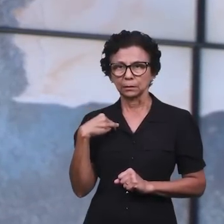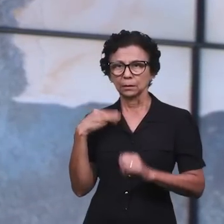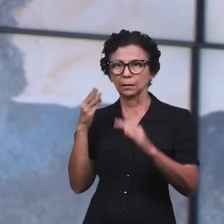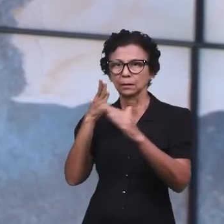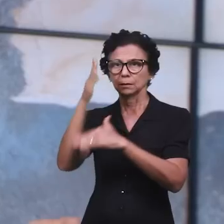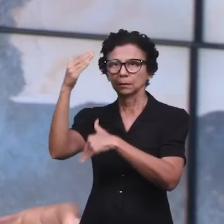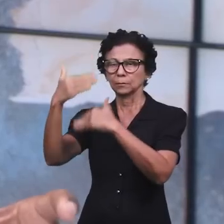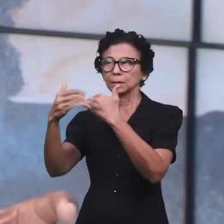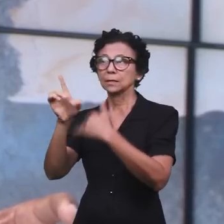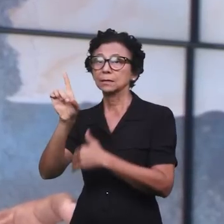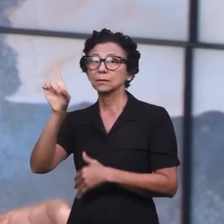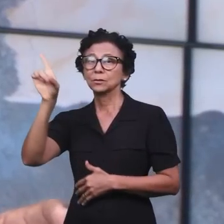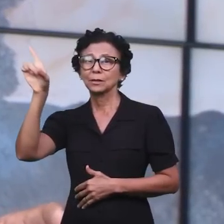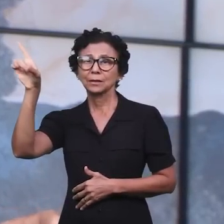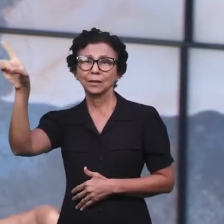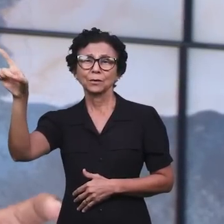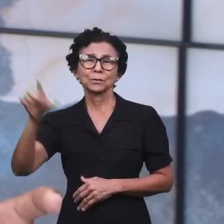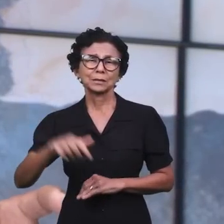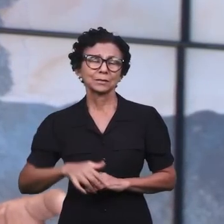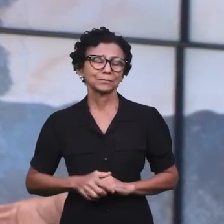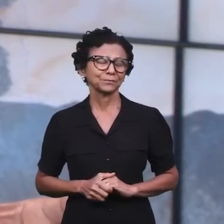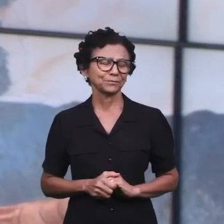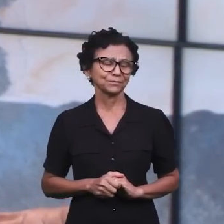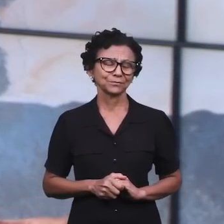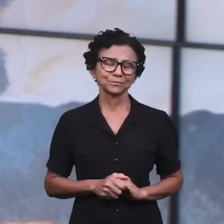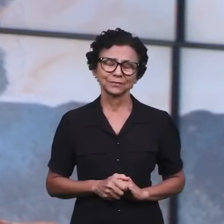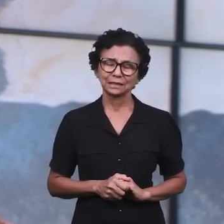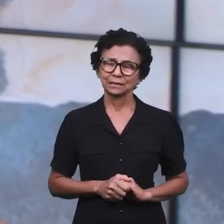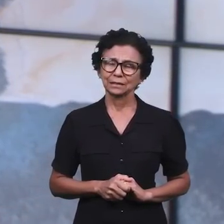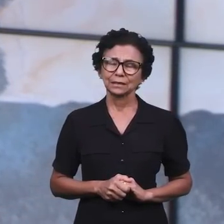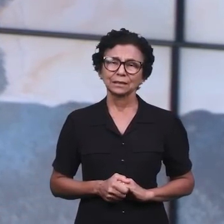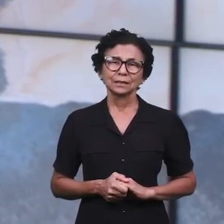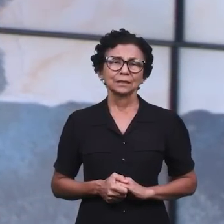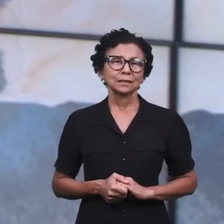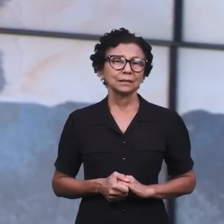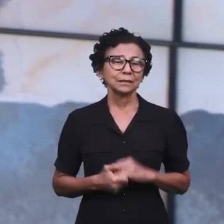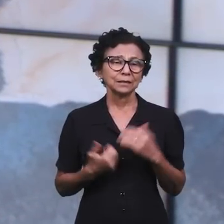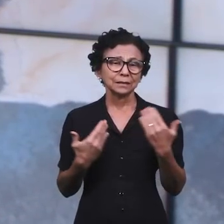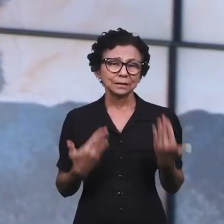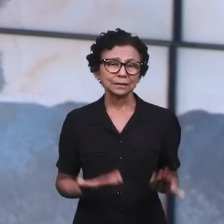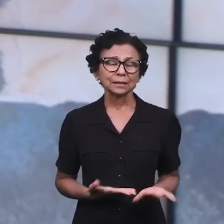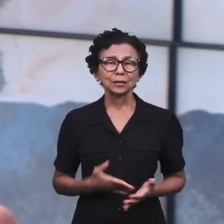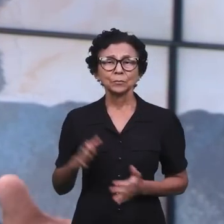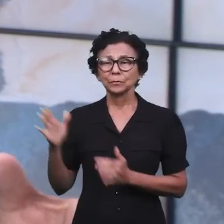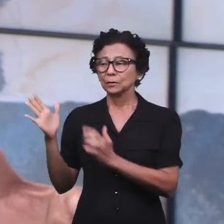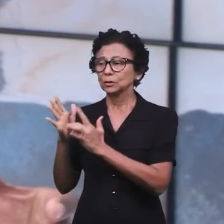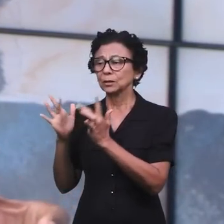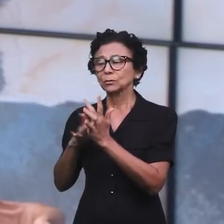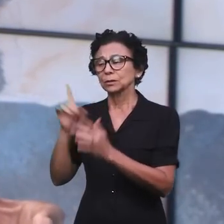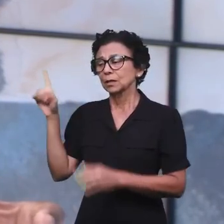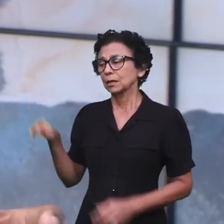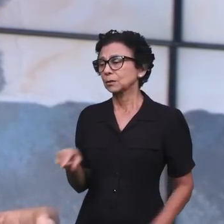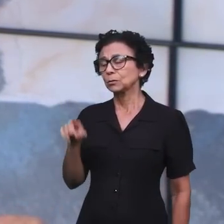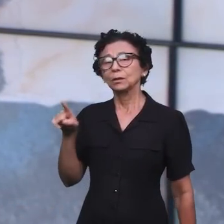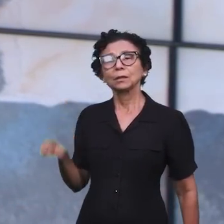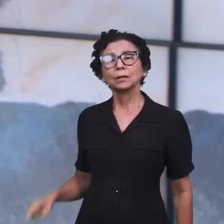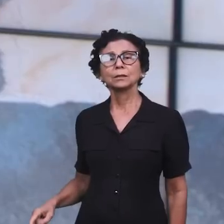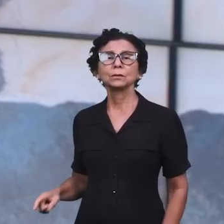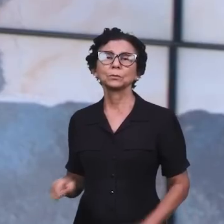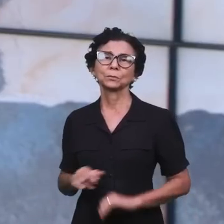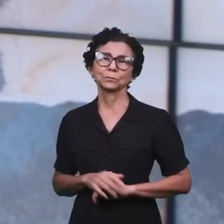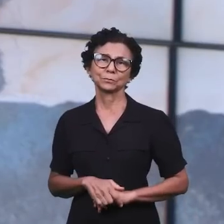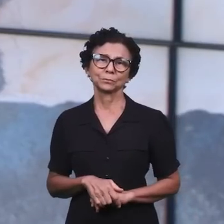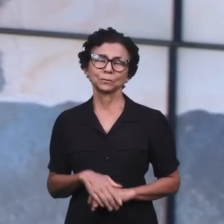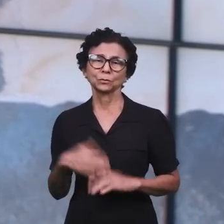que as pessoas sempre tentando ofuscar a figura do Senhor Jesus, né, e colocar Maria